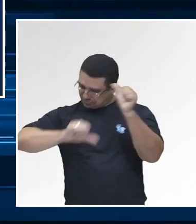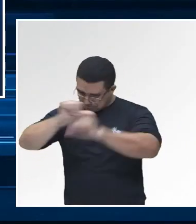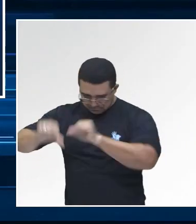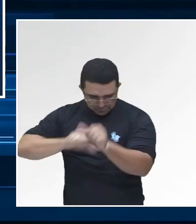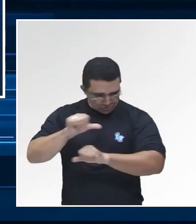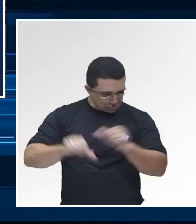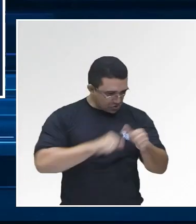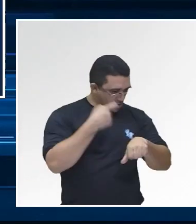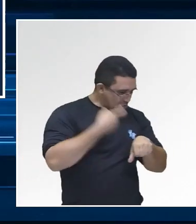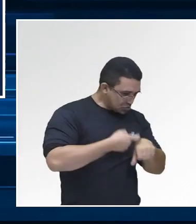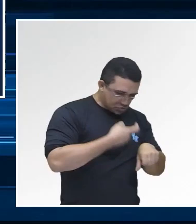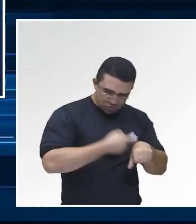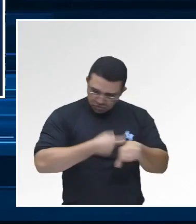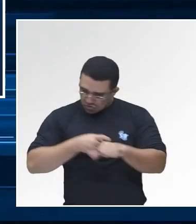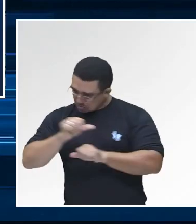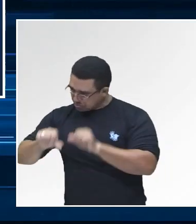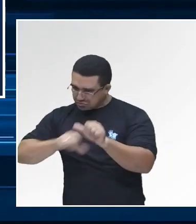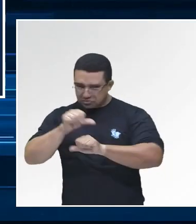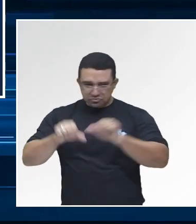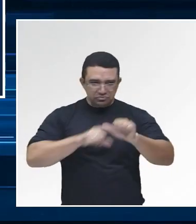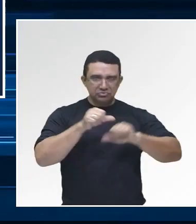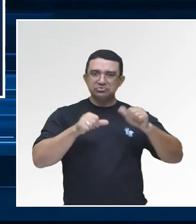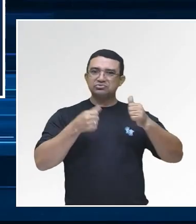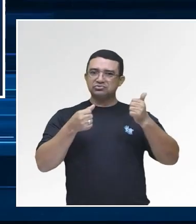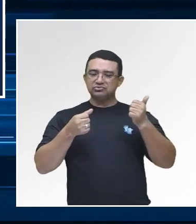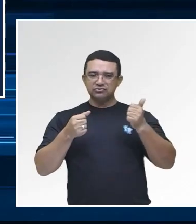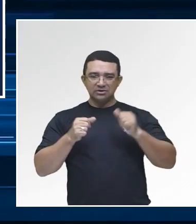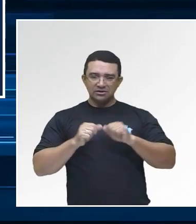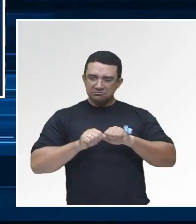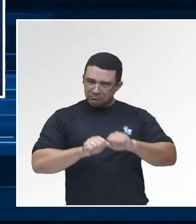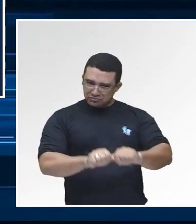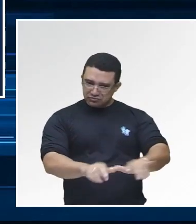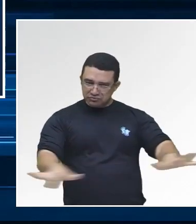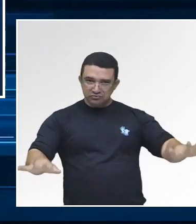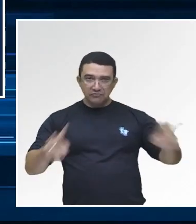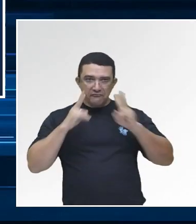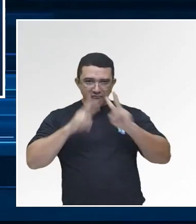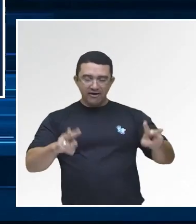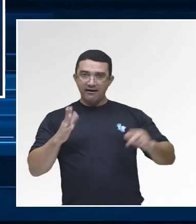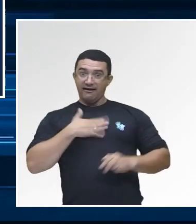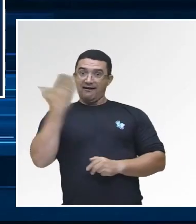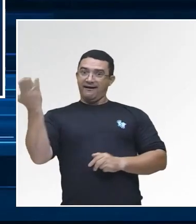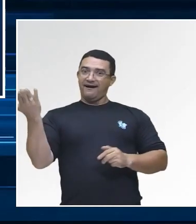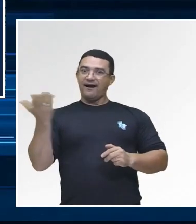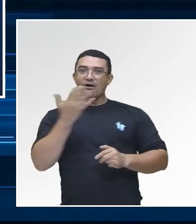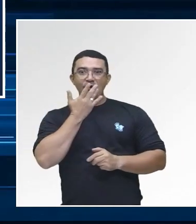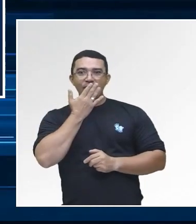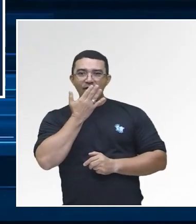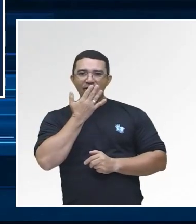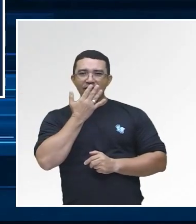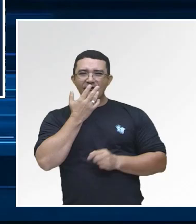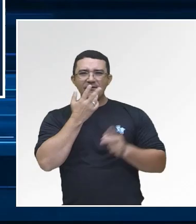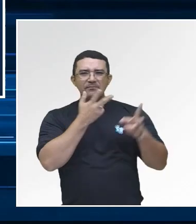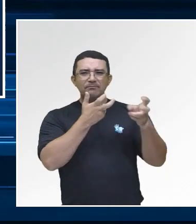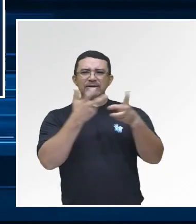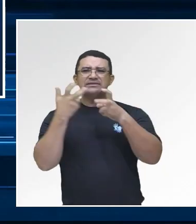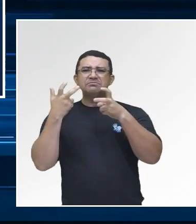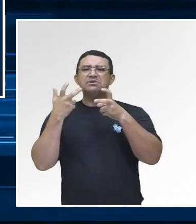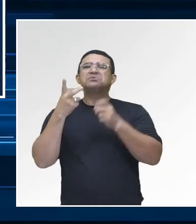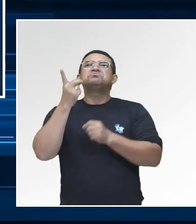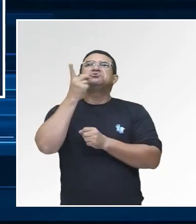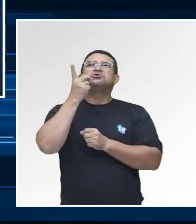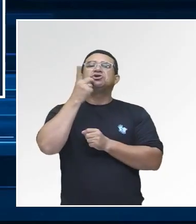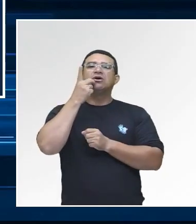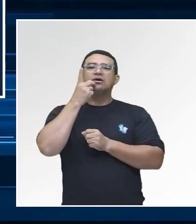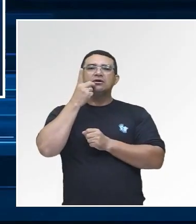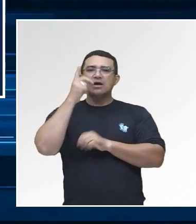do cimento, os elementos característicos desta cidade. Percebi certo dia que